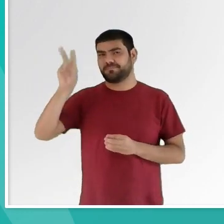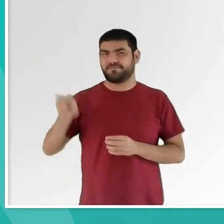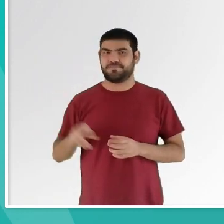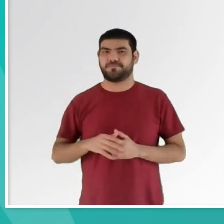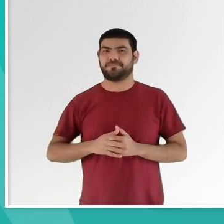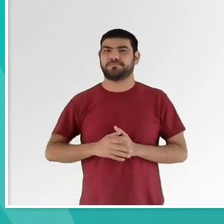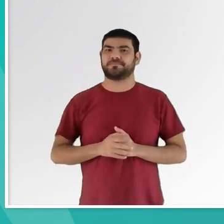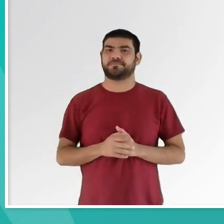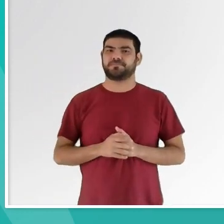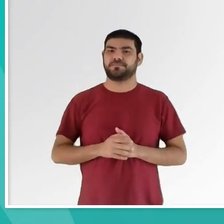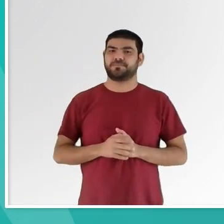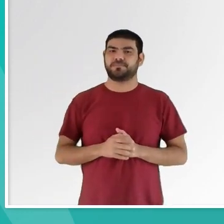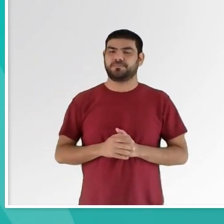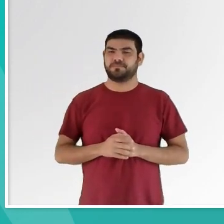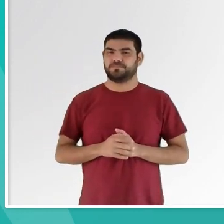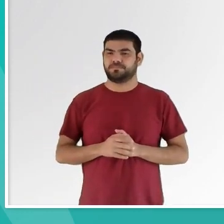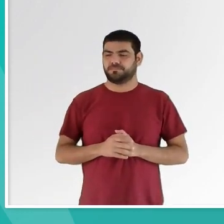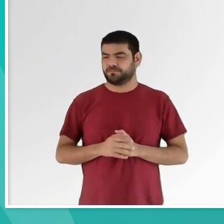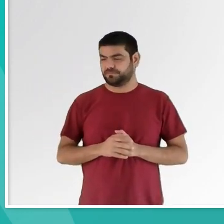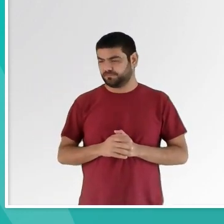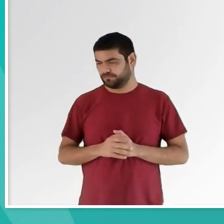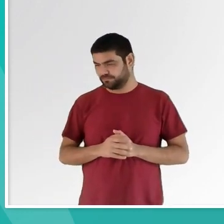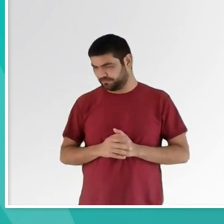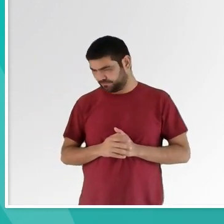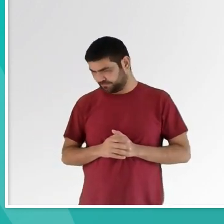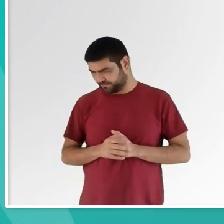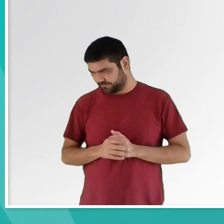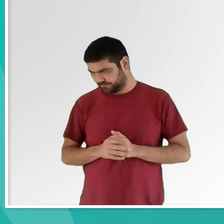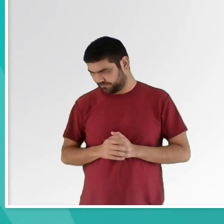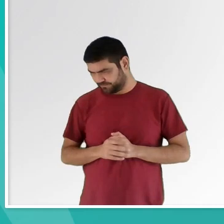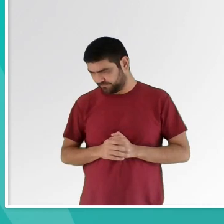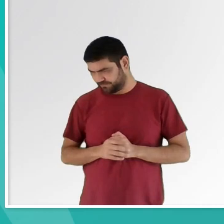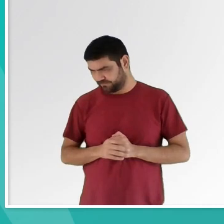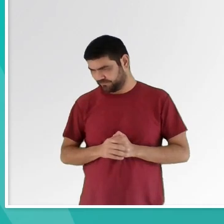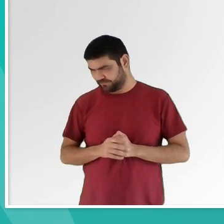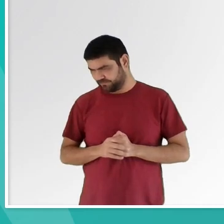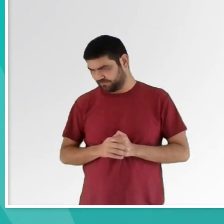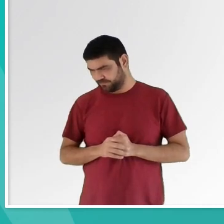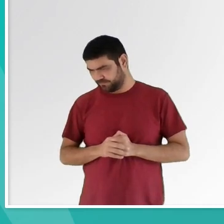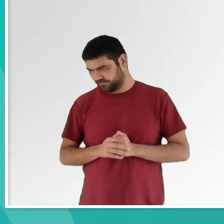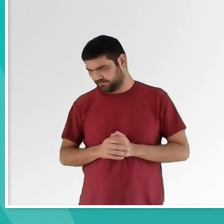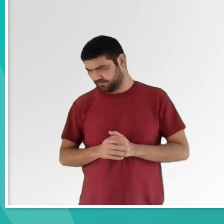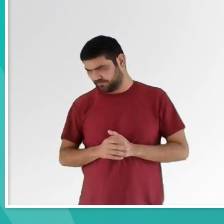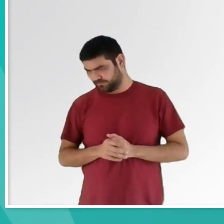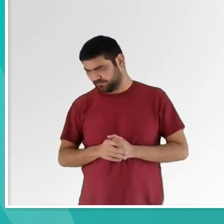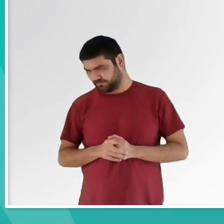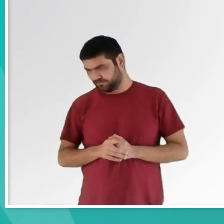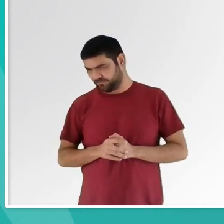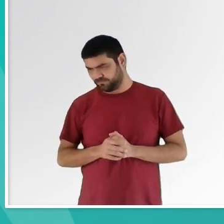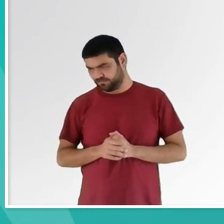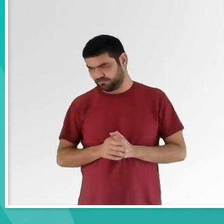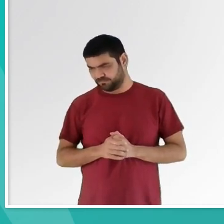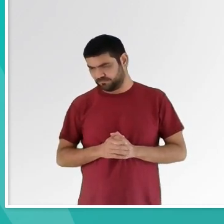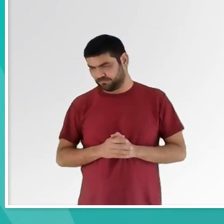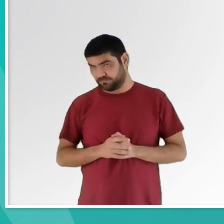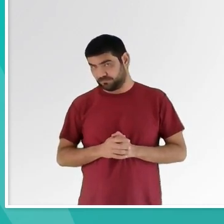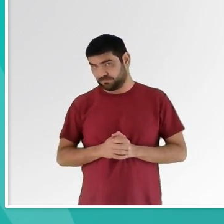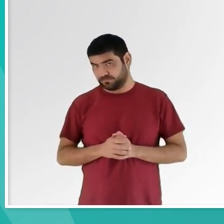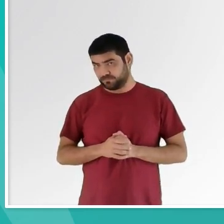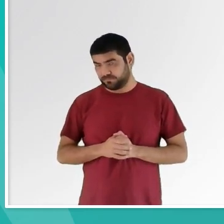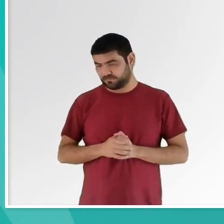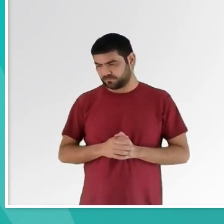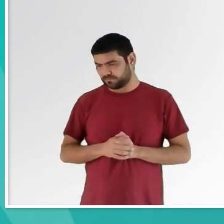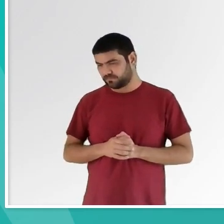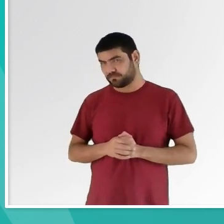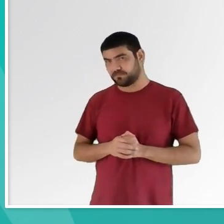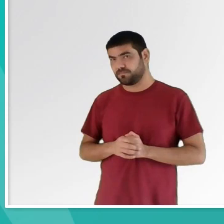utilizando apenas as imagens que estão guardadas na mente ou memória. Trata-se de um esboço